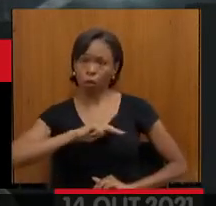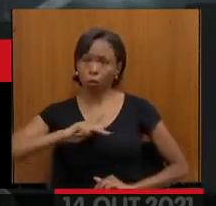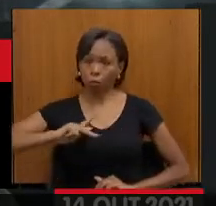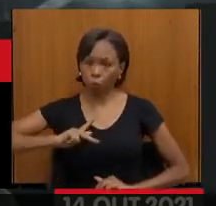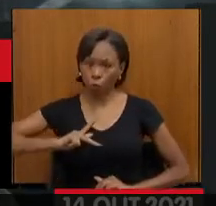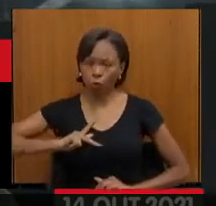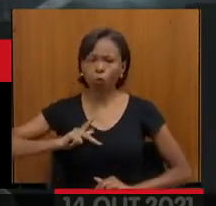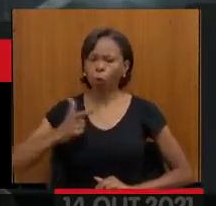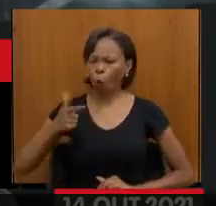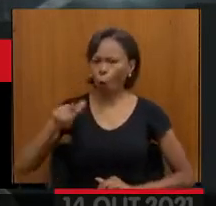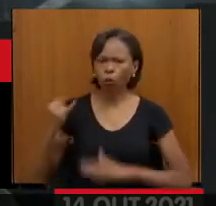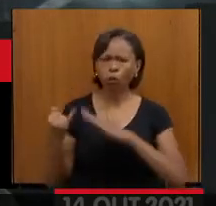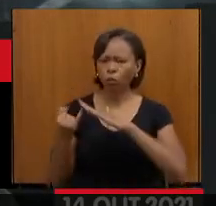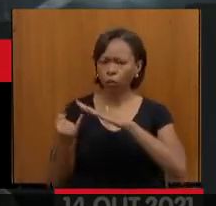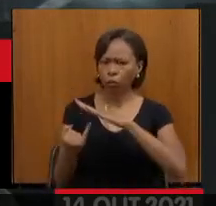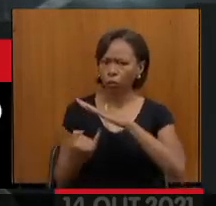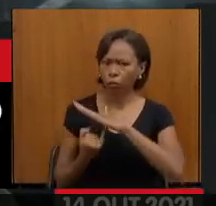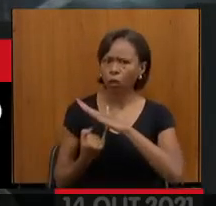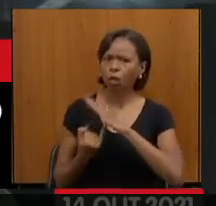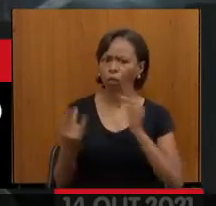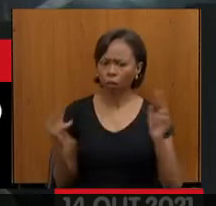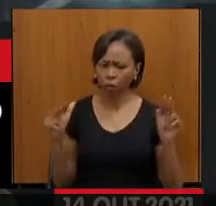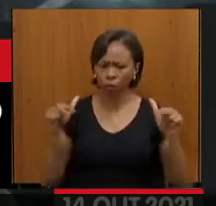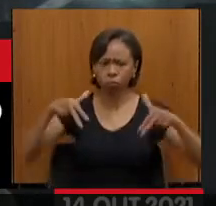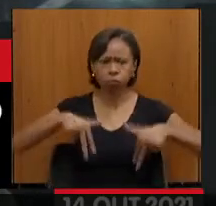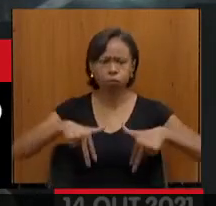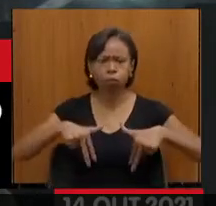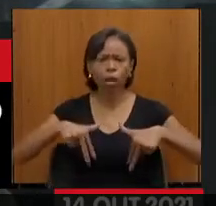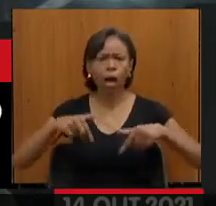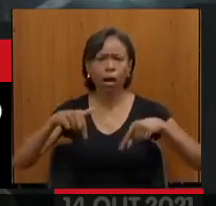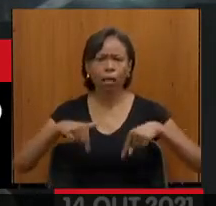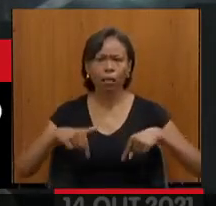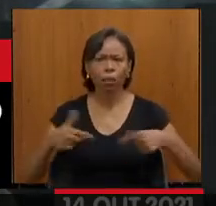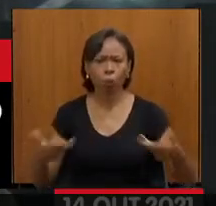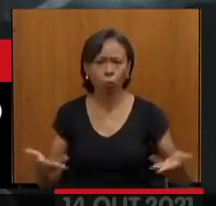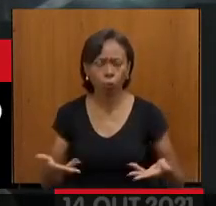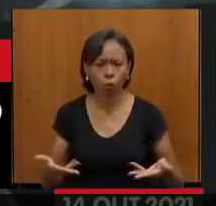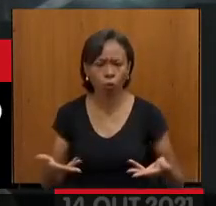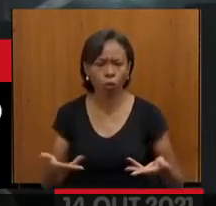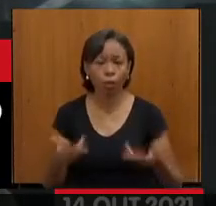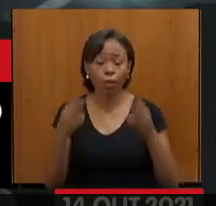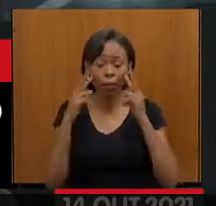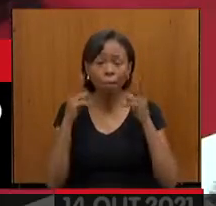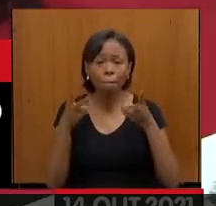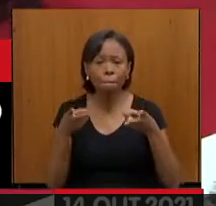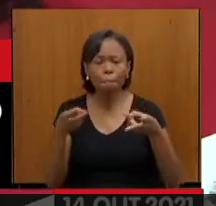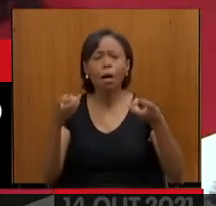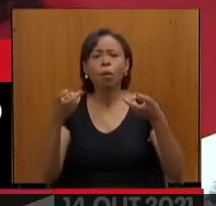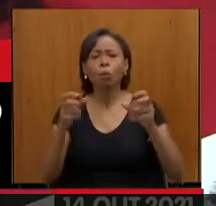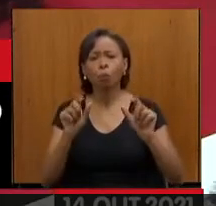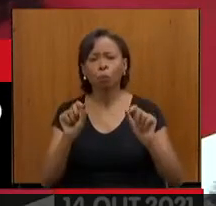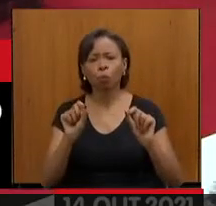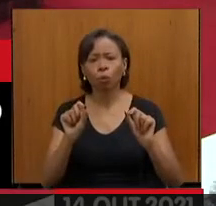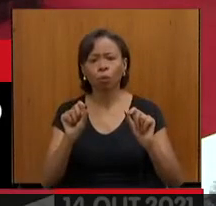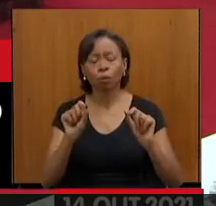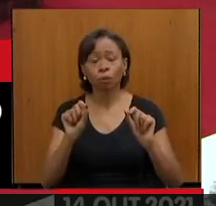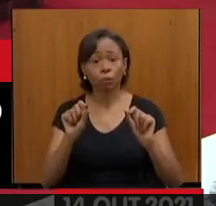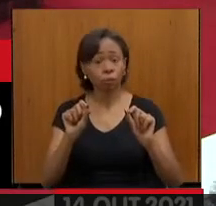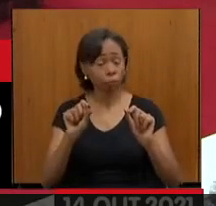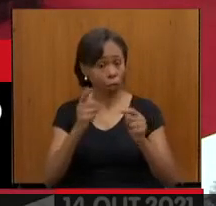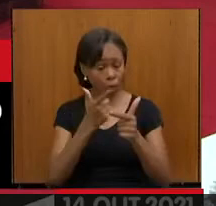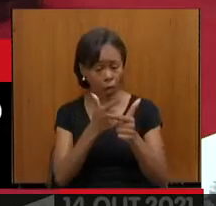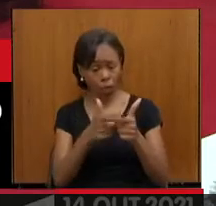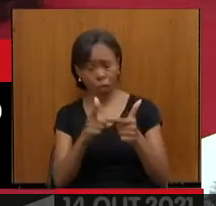várias entidades, a presença da OPAS, porque nós estamos enfrentando alguma coisa que não significa